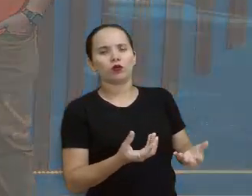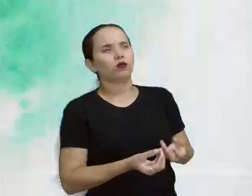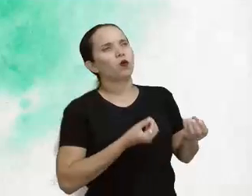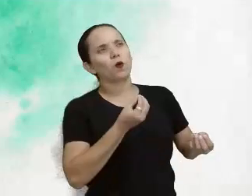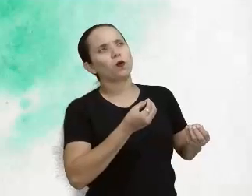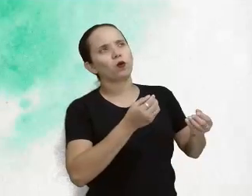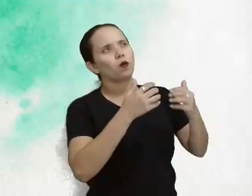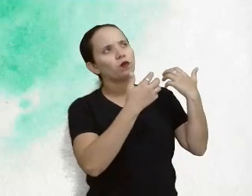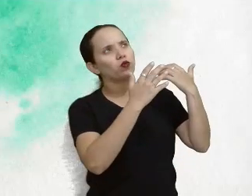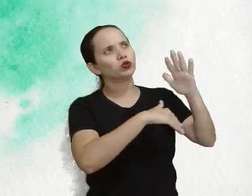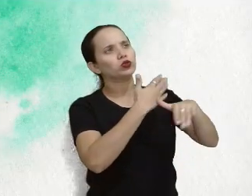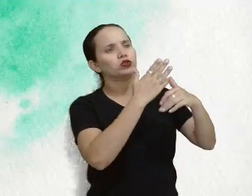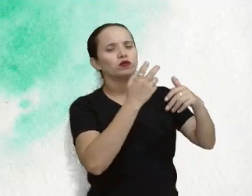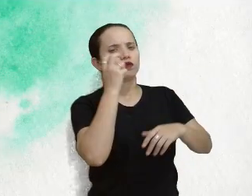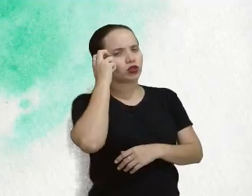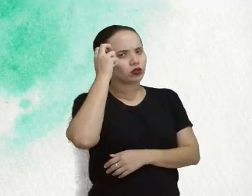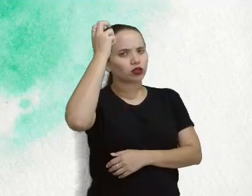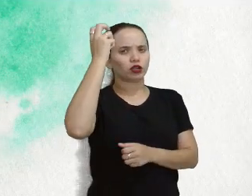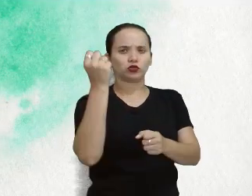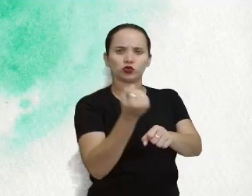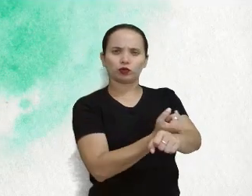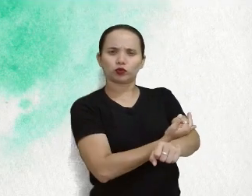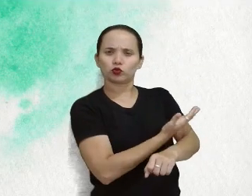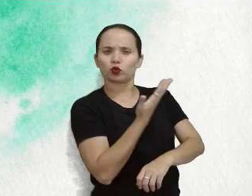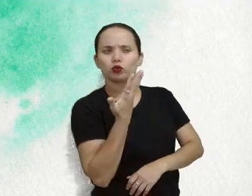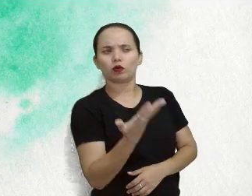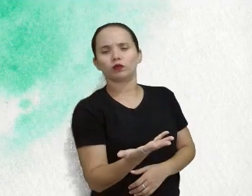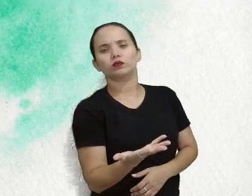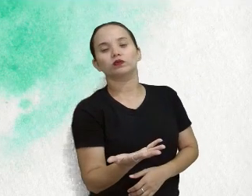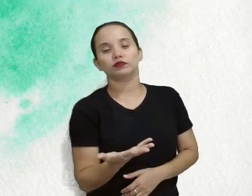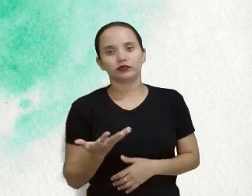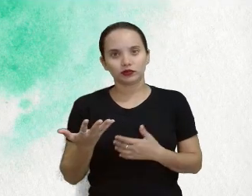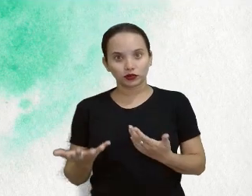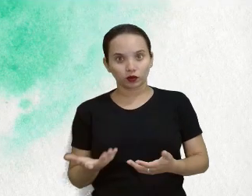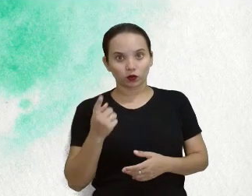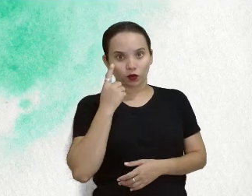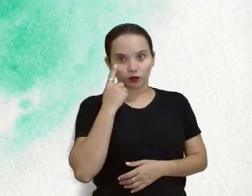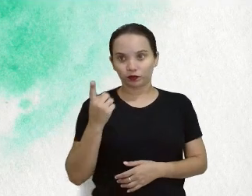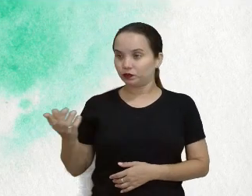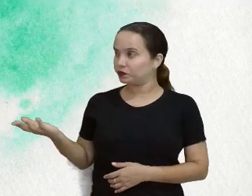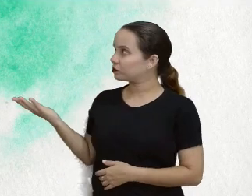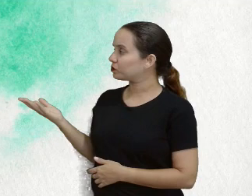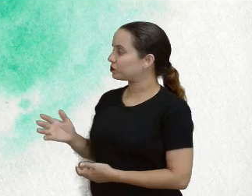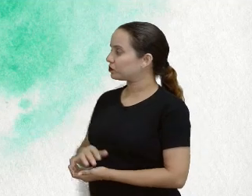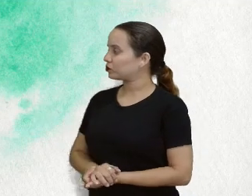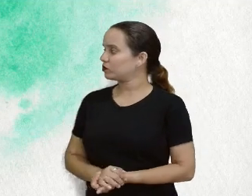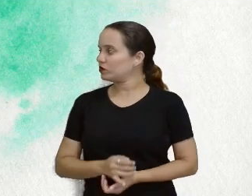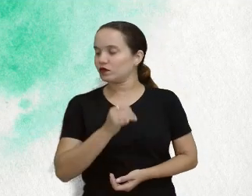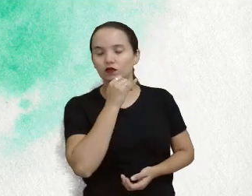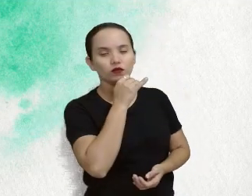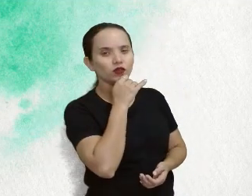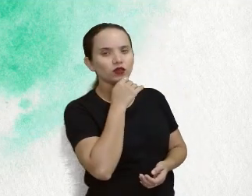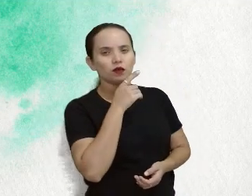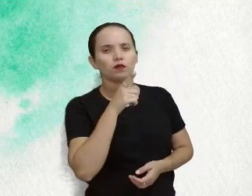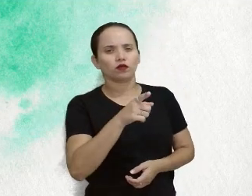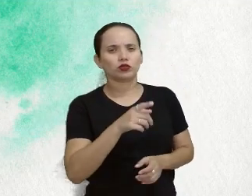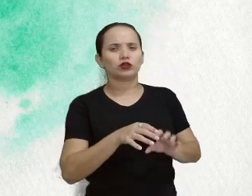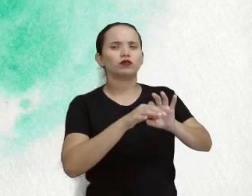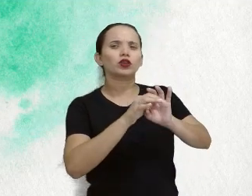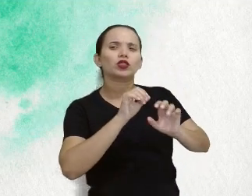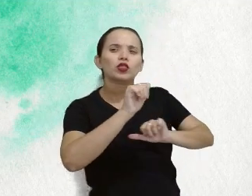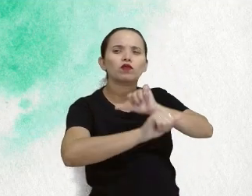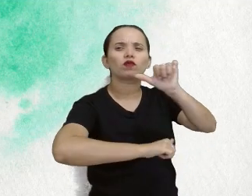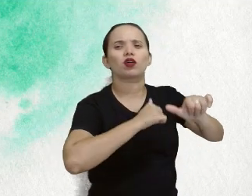como desenvolver inteligência emocional. Então, aí uns exemplos, saia do piloto automático, desacelere e